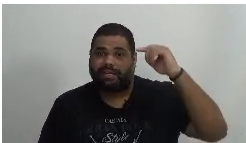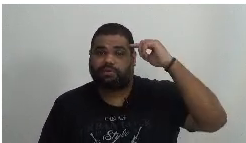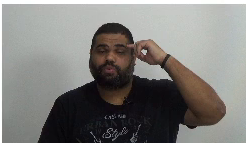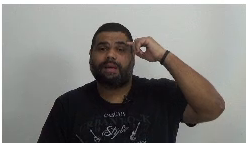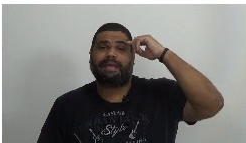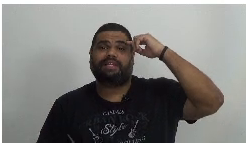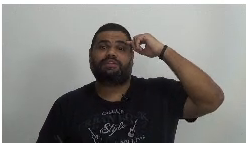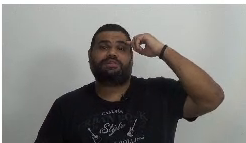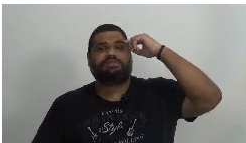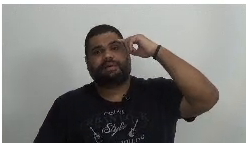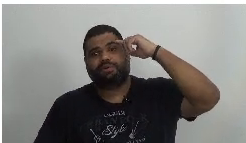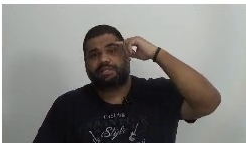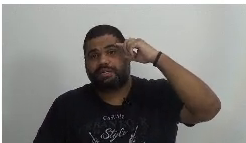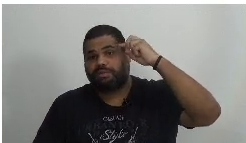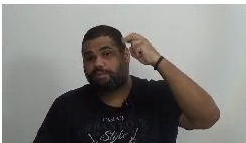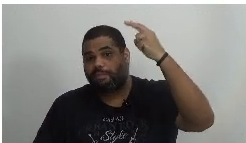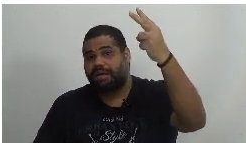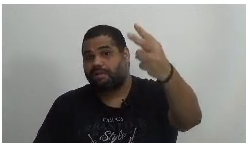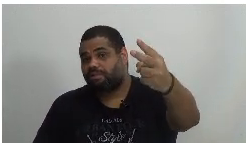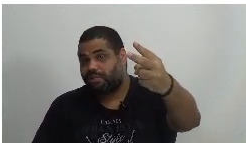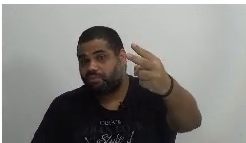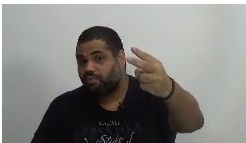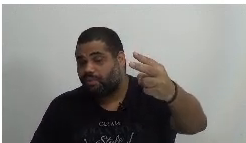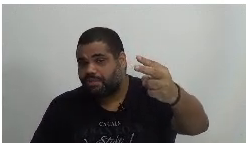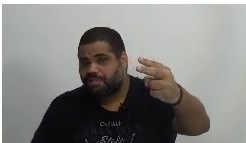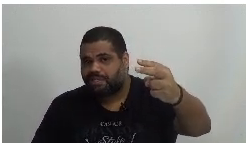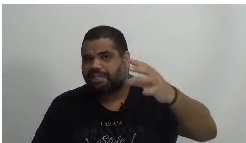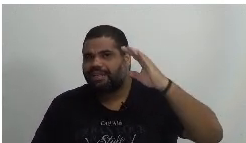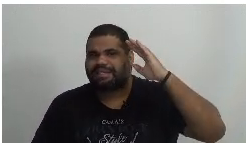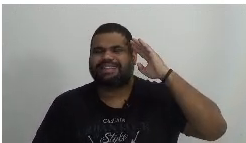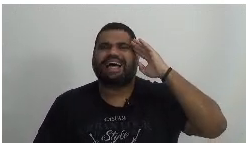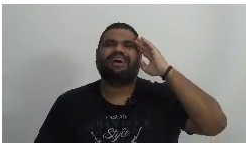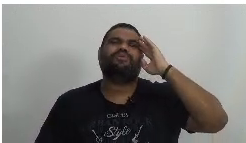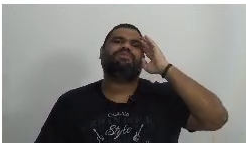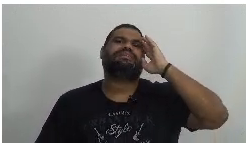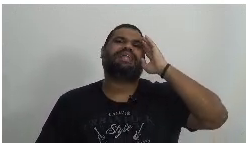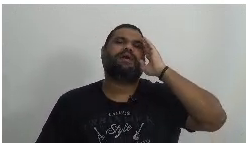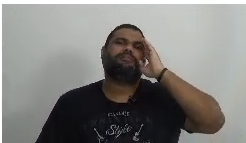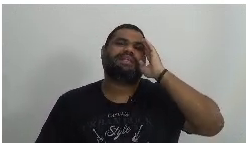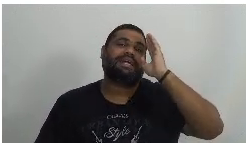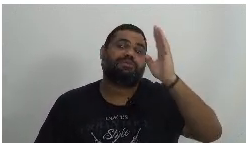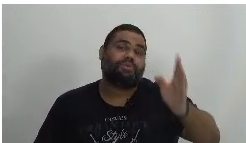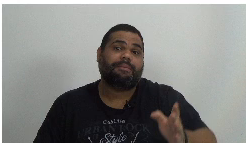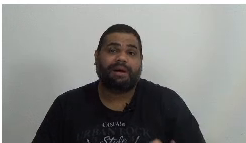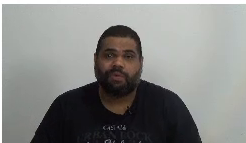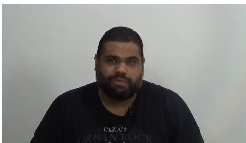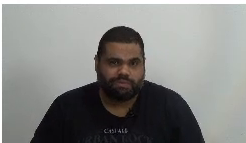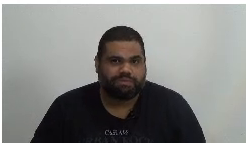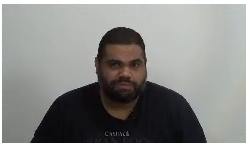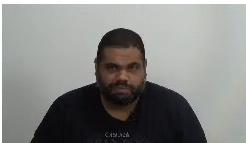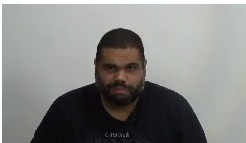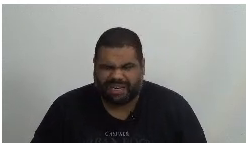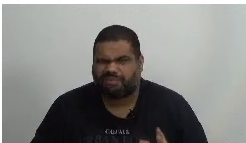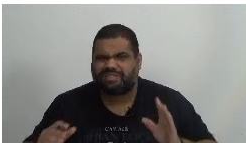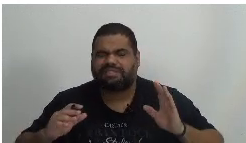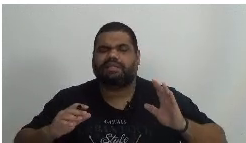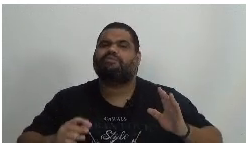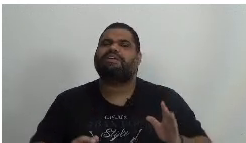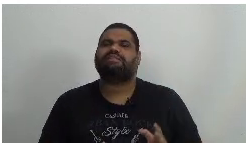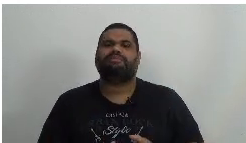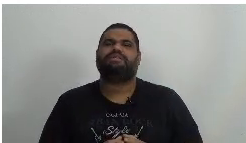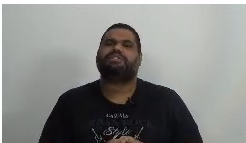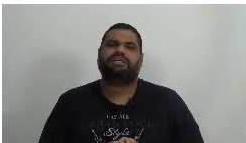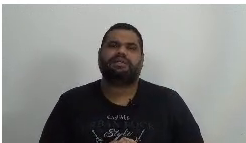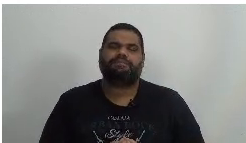né? Tua mente te sabotando. Pô, Marcão, tem duas. Dá um tapa na tua mão para você